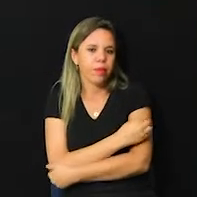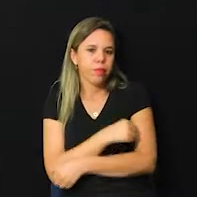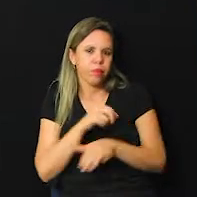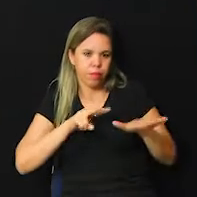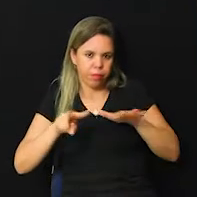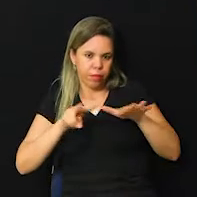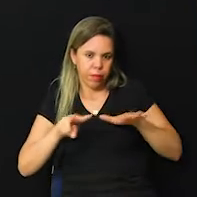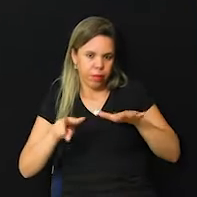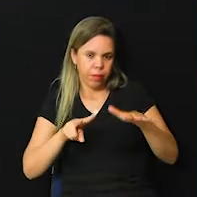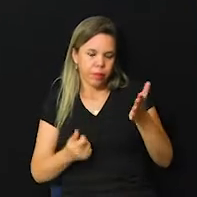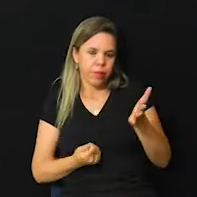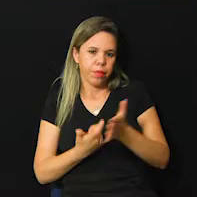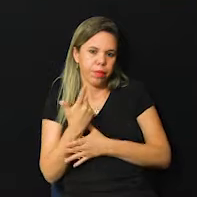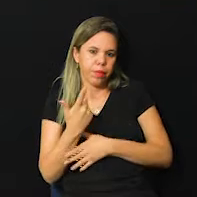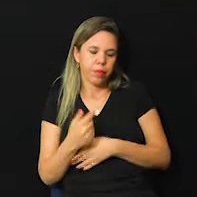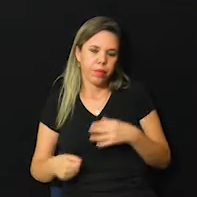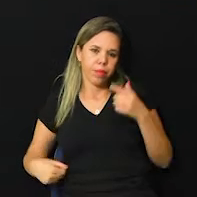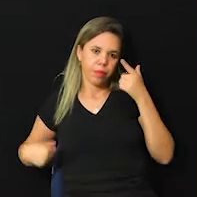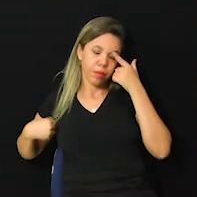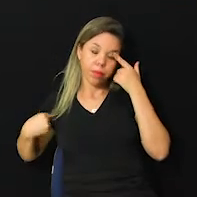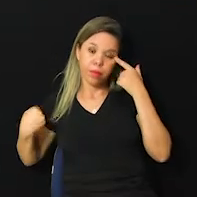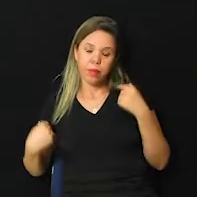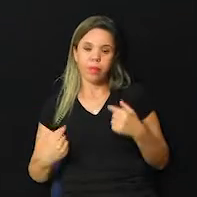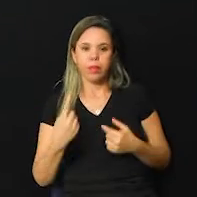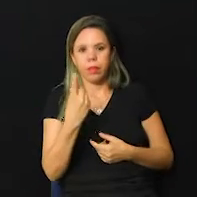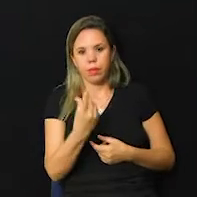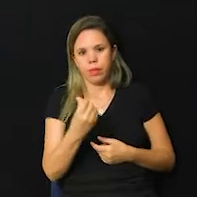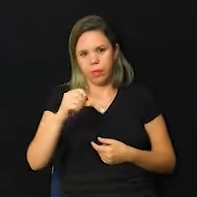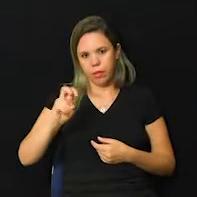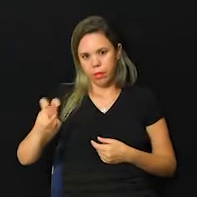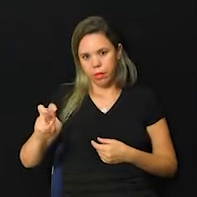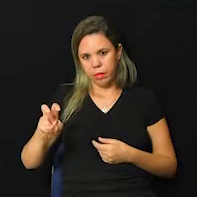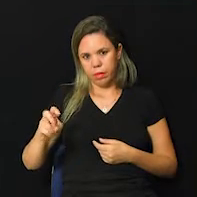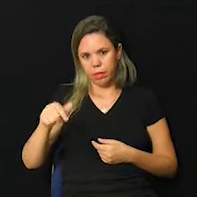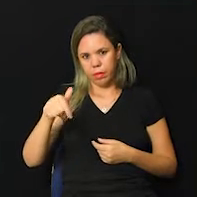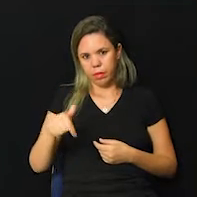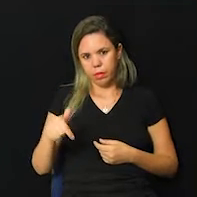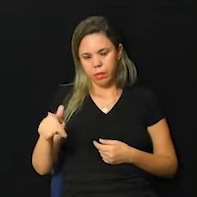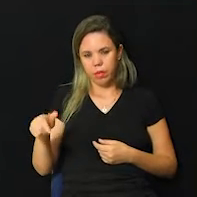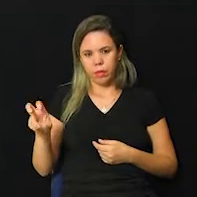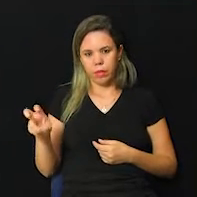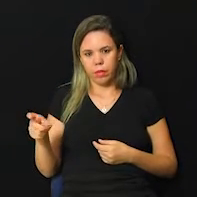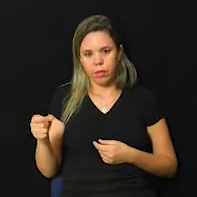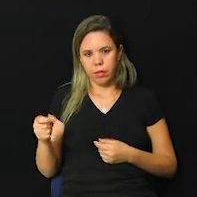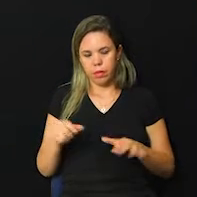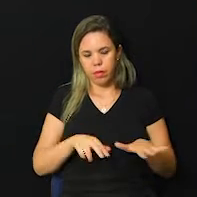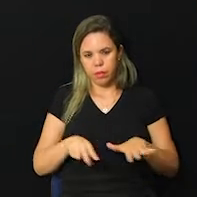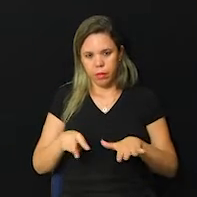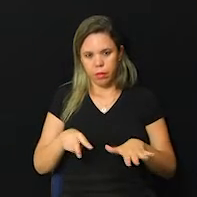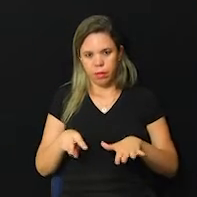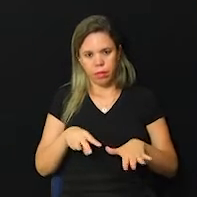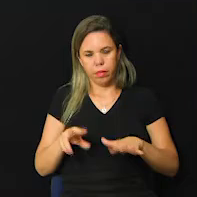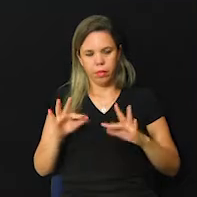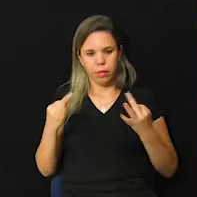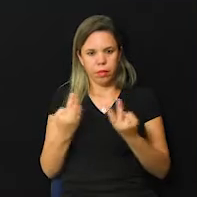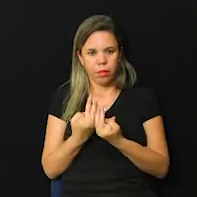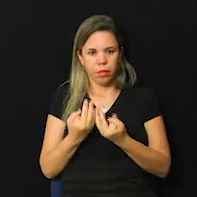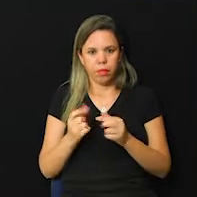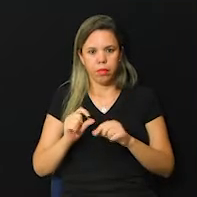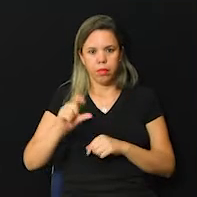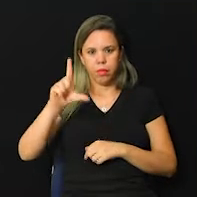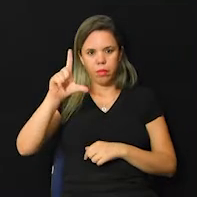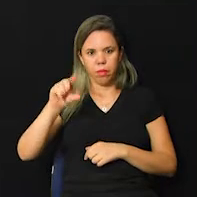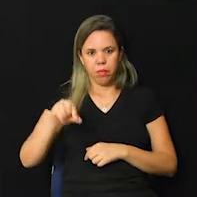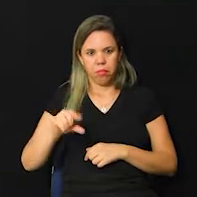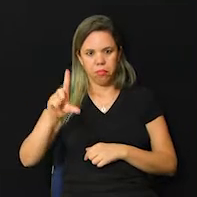semanal aqui o pagamento o salário mínimo é 195/75 semanal as famílias